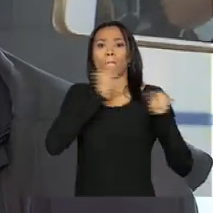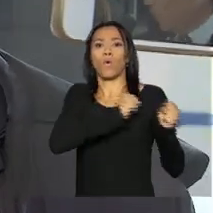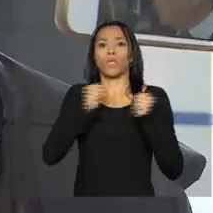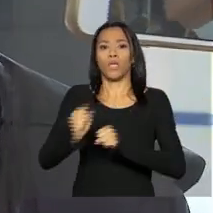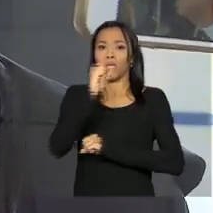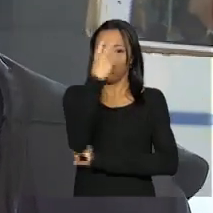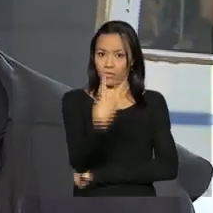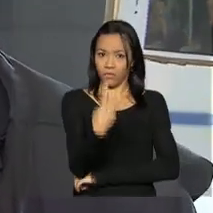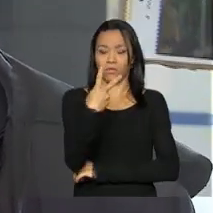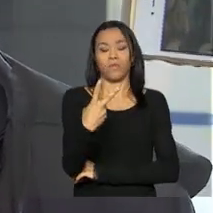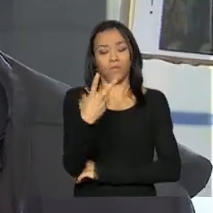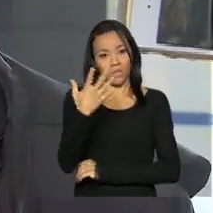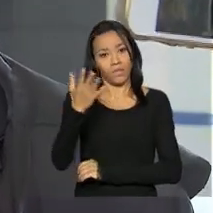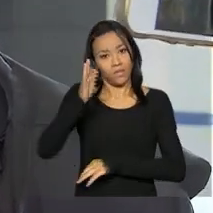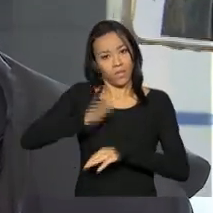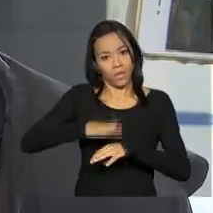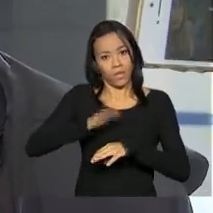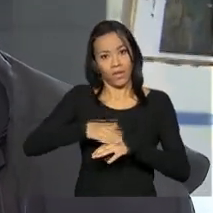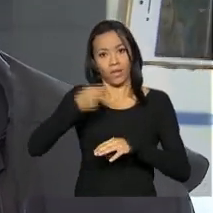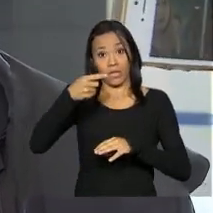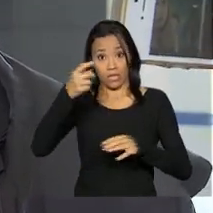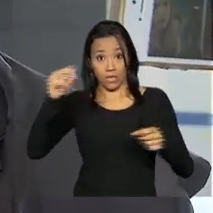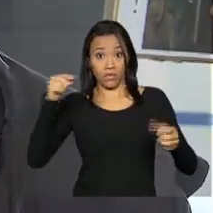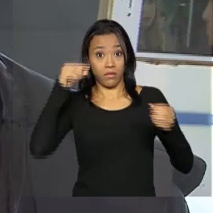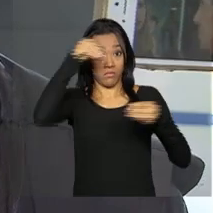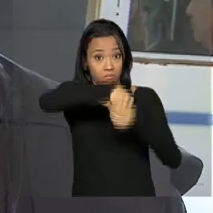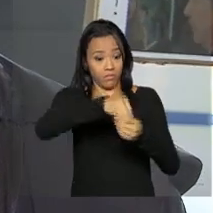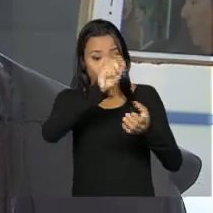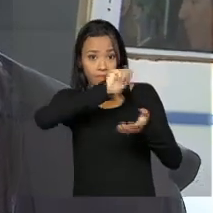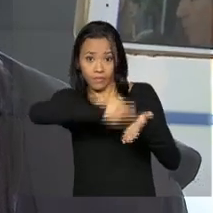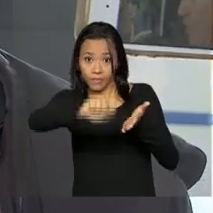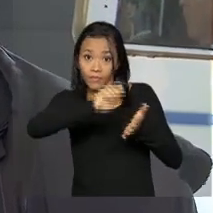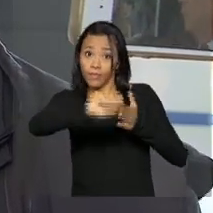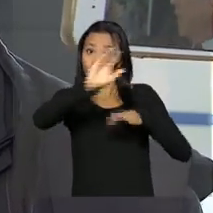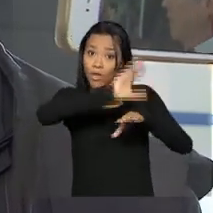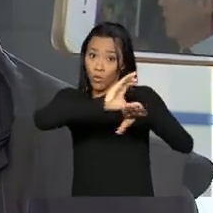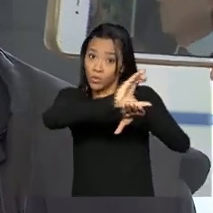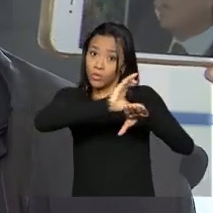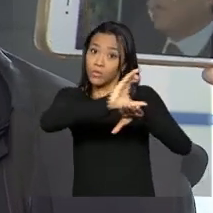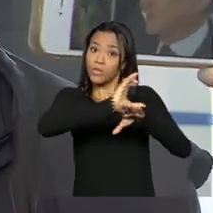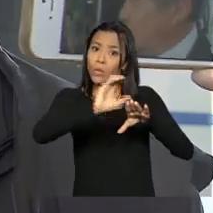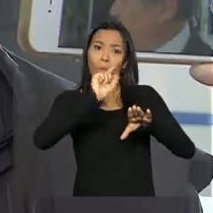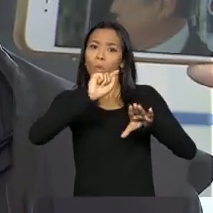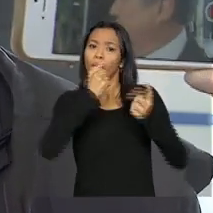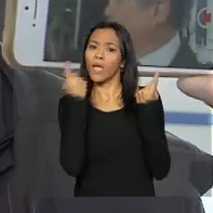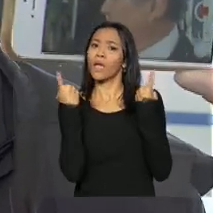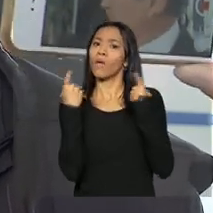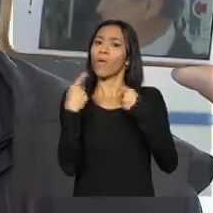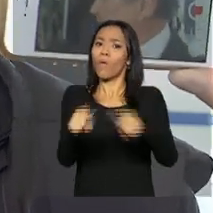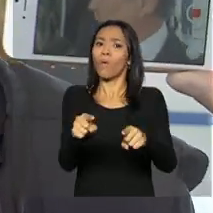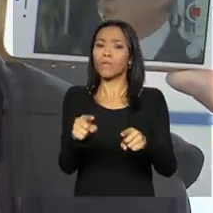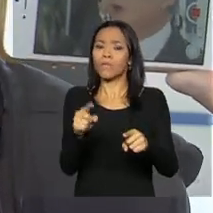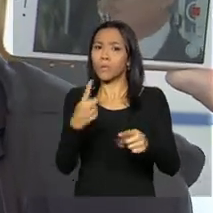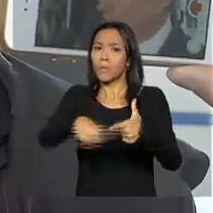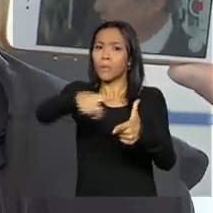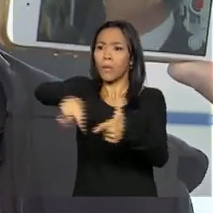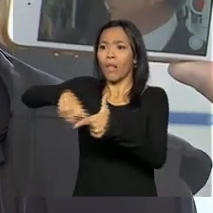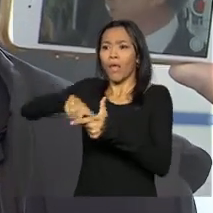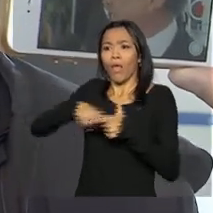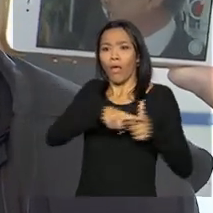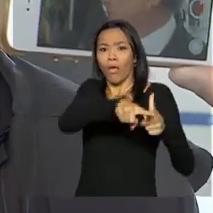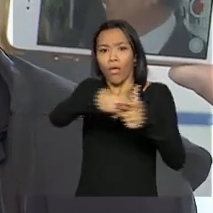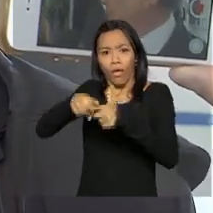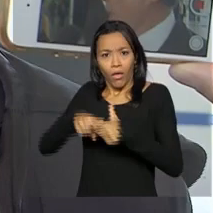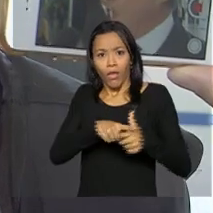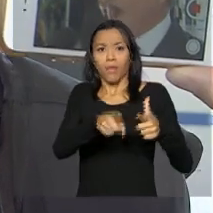como preconizado pela Carta da República, pela Constituição Federal, para combater-se a crise que afeta